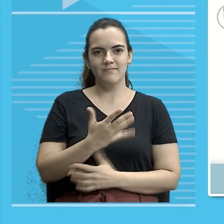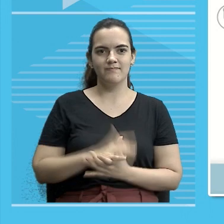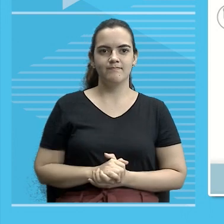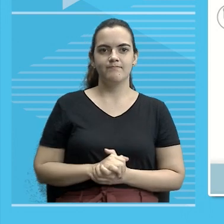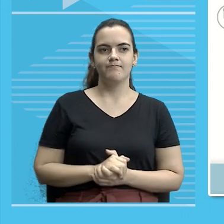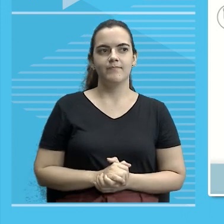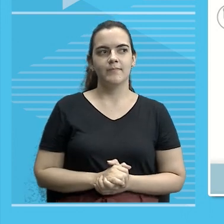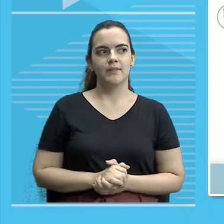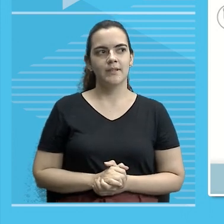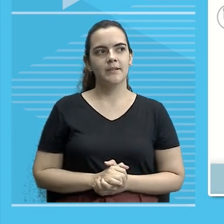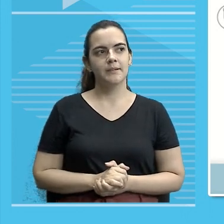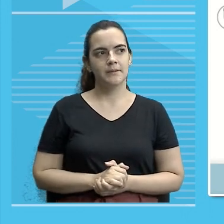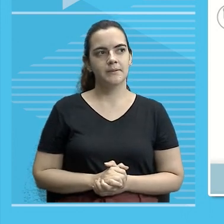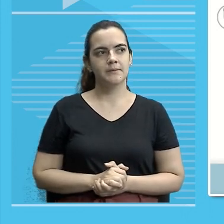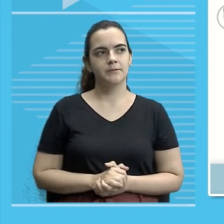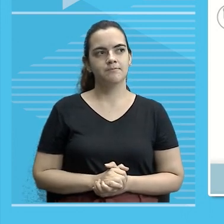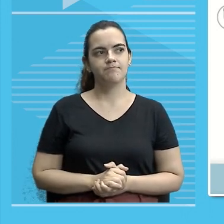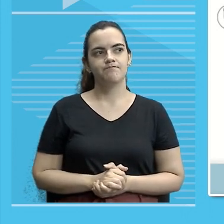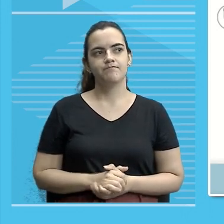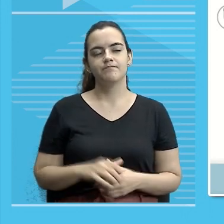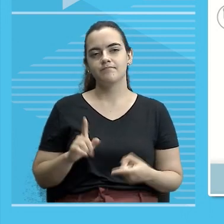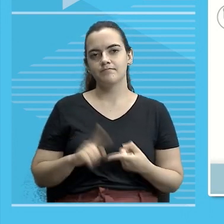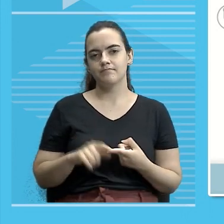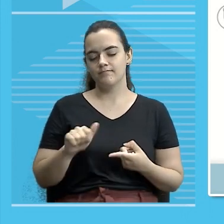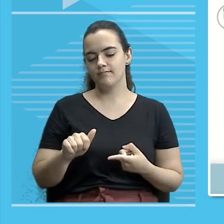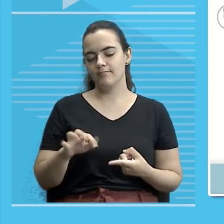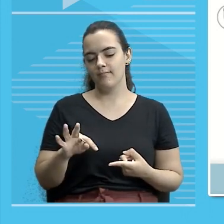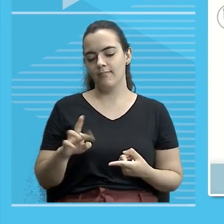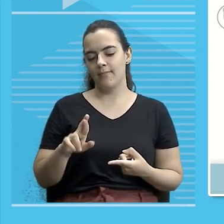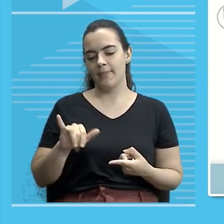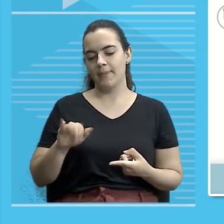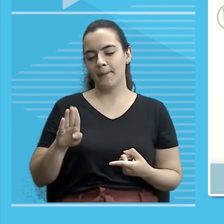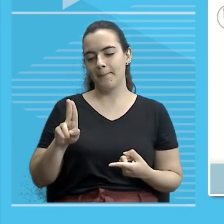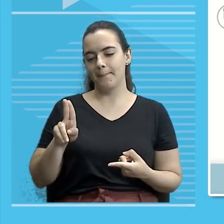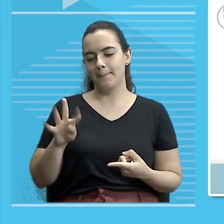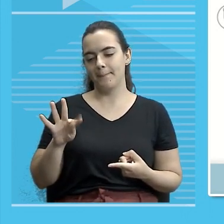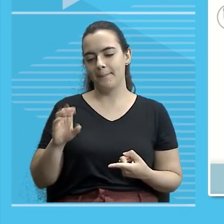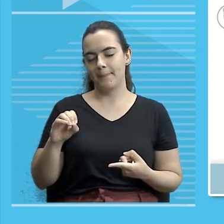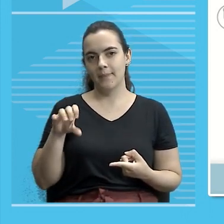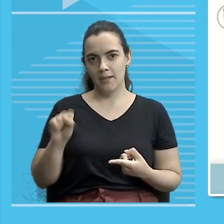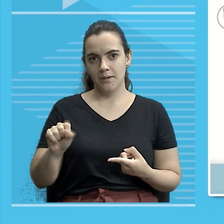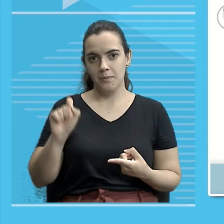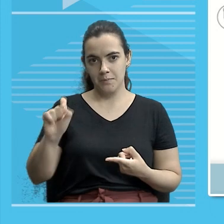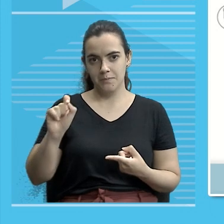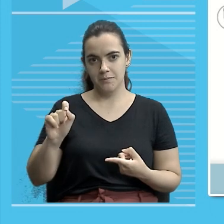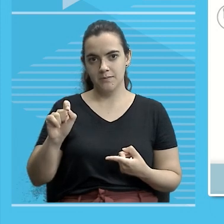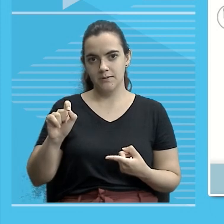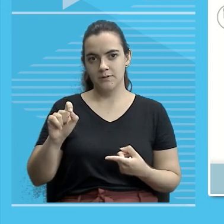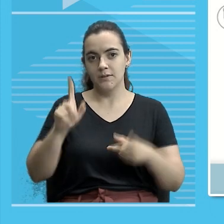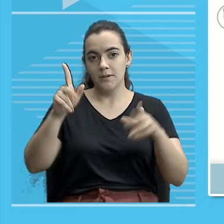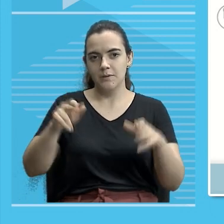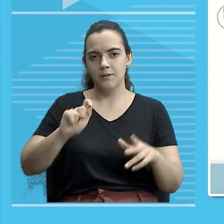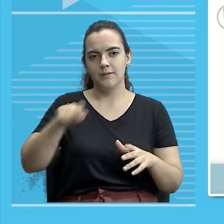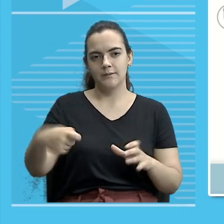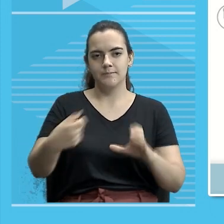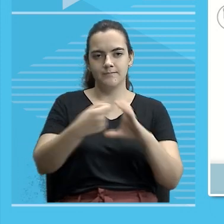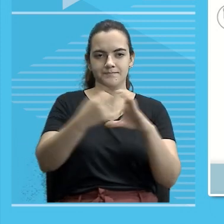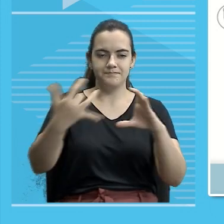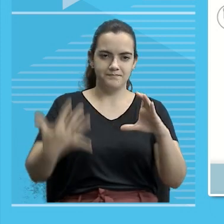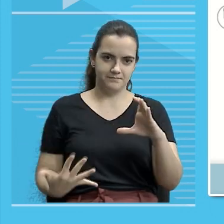anotar aí no caderninho de vocês essas palavras o que é atributo é a mesma coisa de característica tá